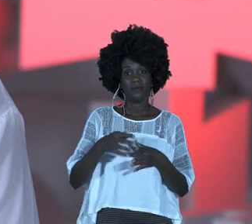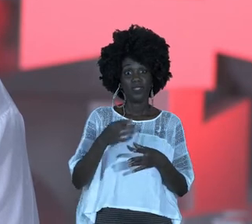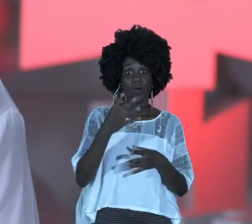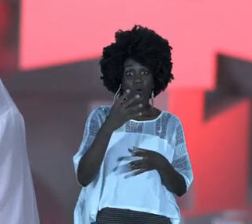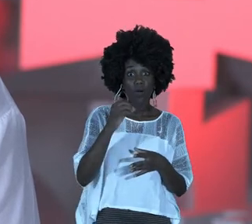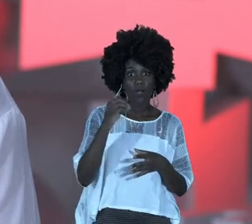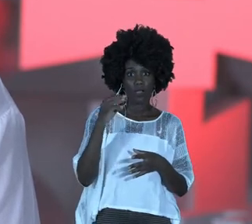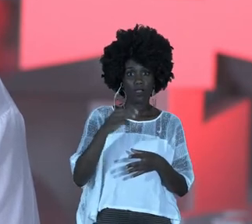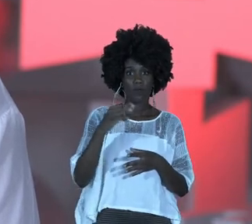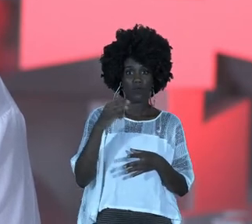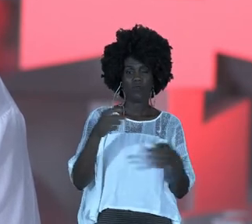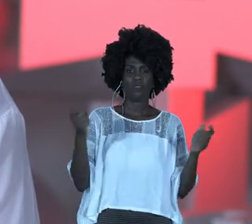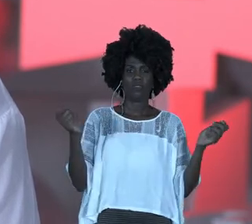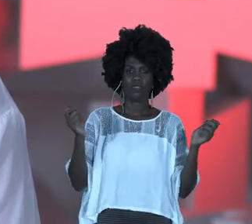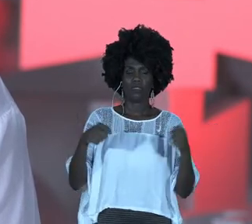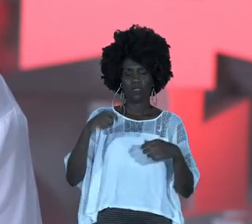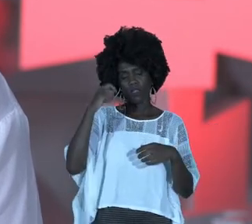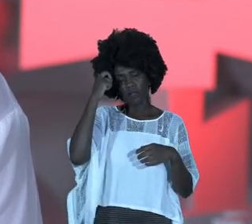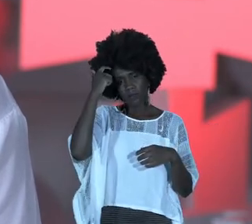40 minutos.